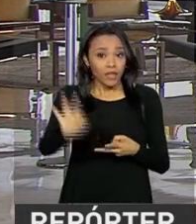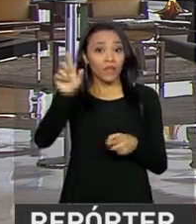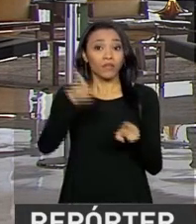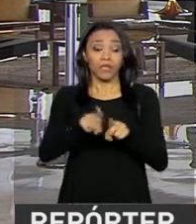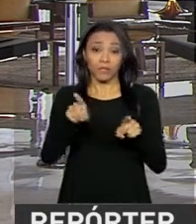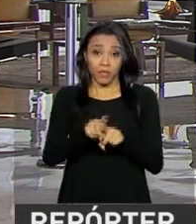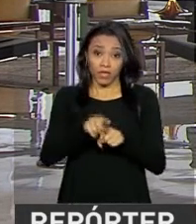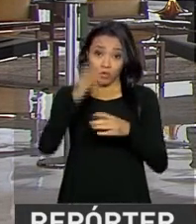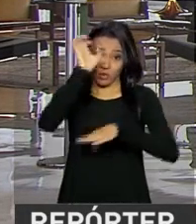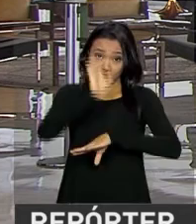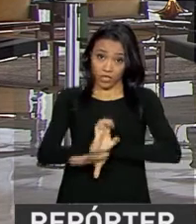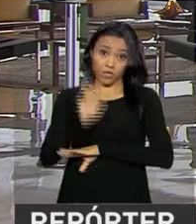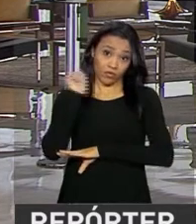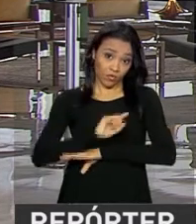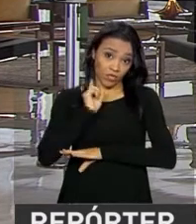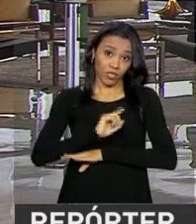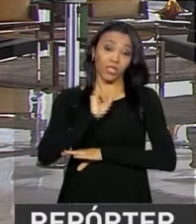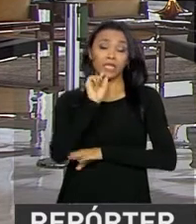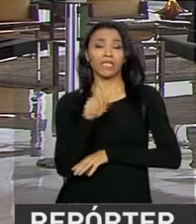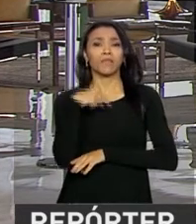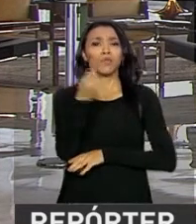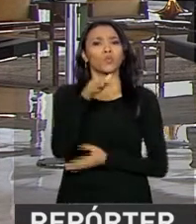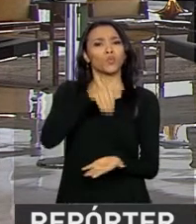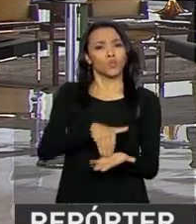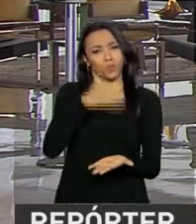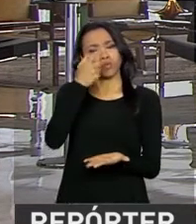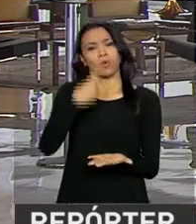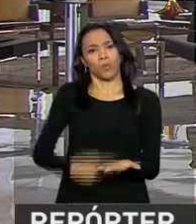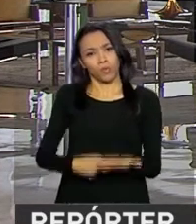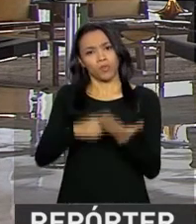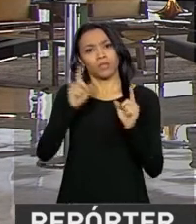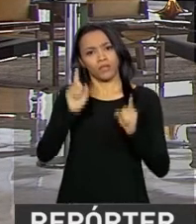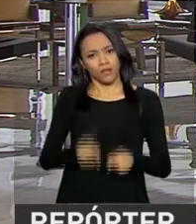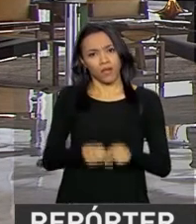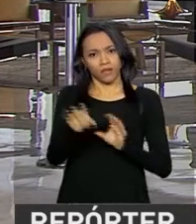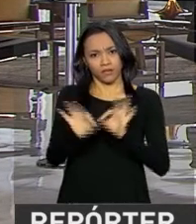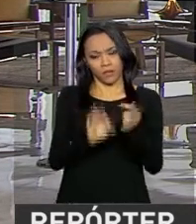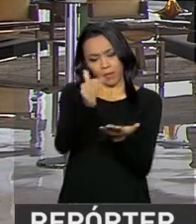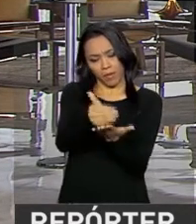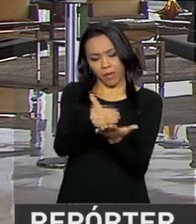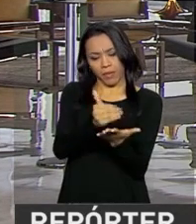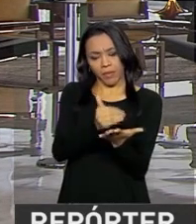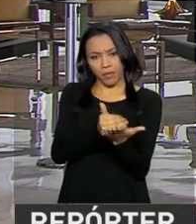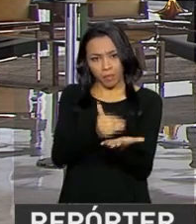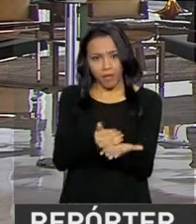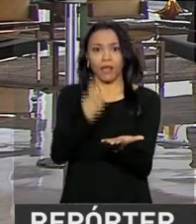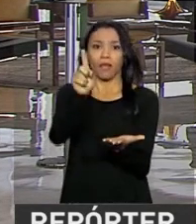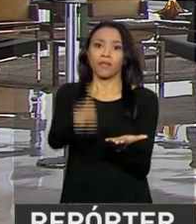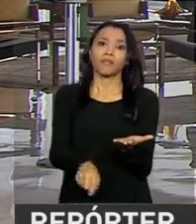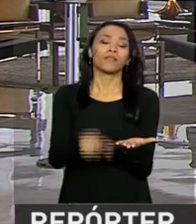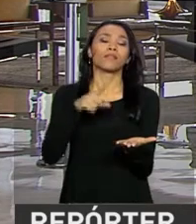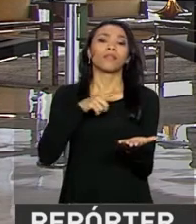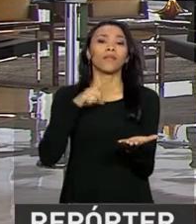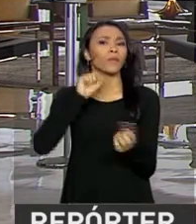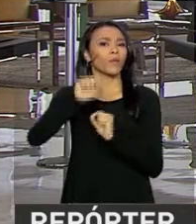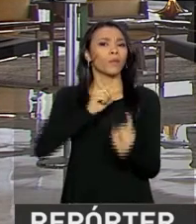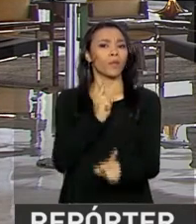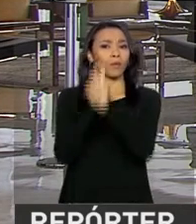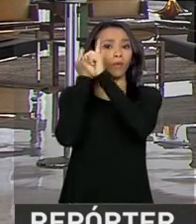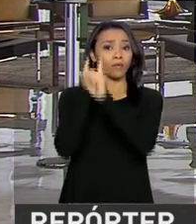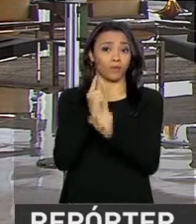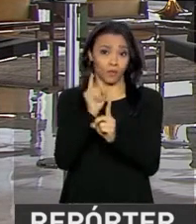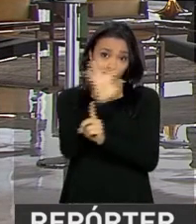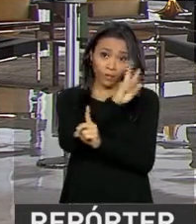Gerais. E às 17h, no último compromisso previsto por enquanto na agenda do presidente em exercício, está uma audiência com